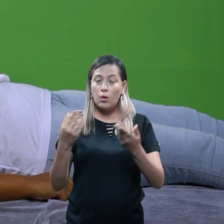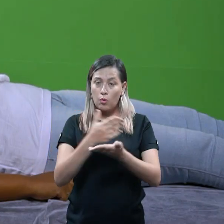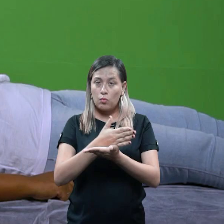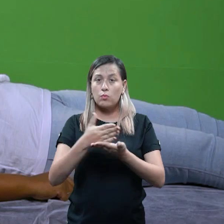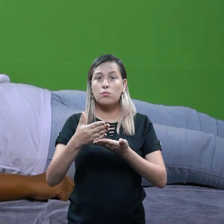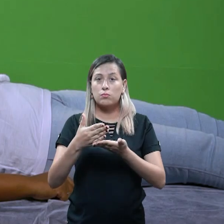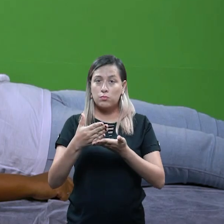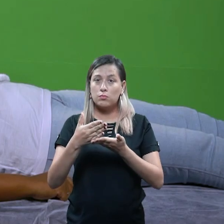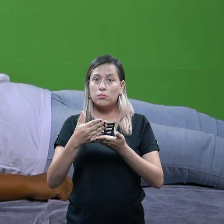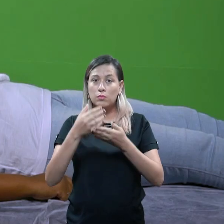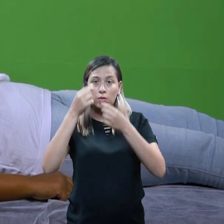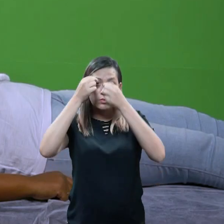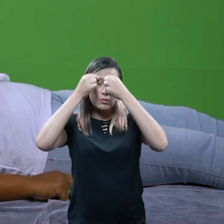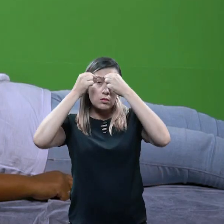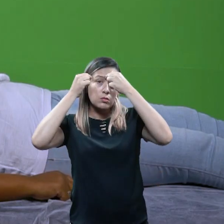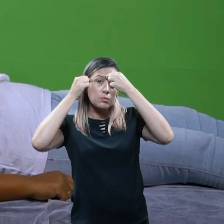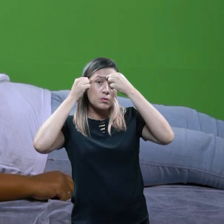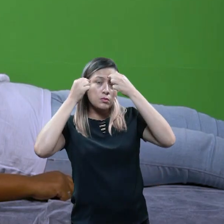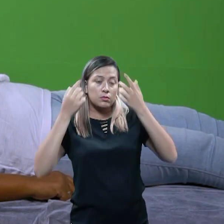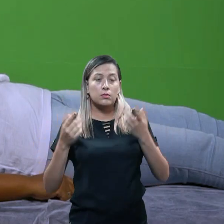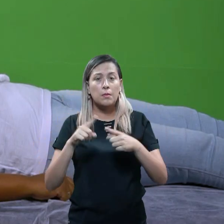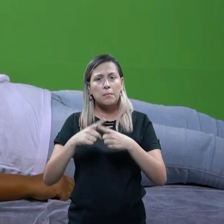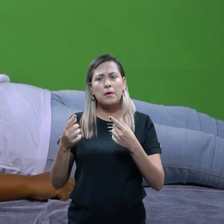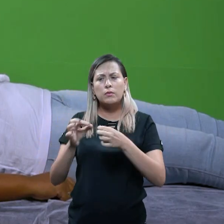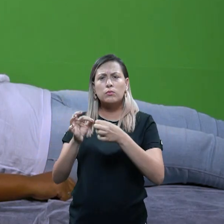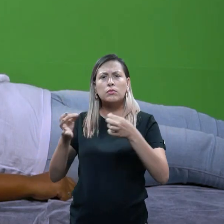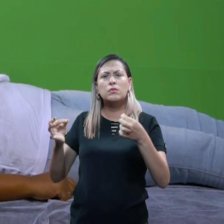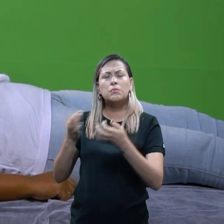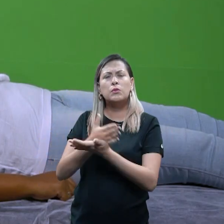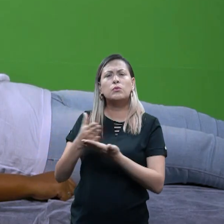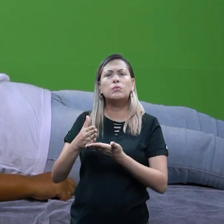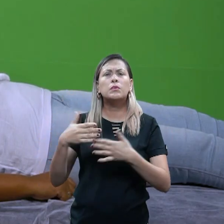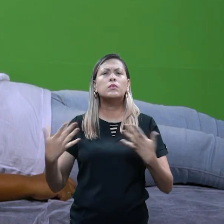Então, o início da sobrancelha, qual o tamanho desse início?